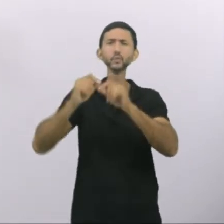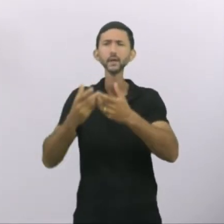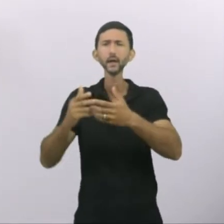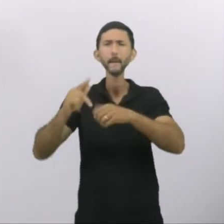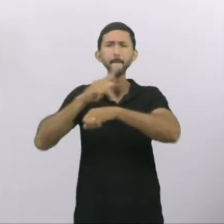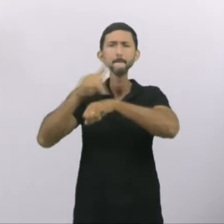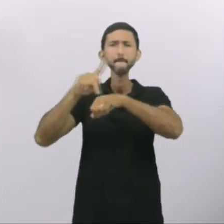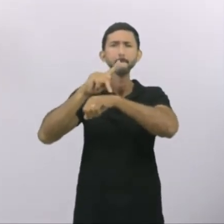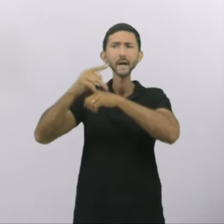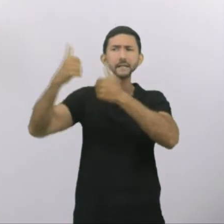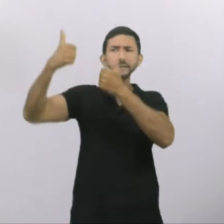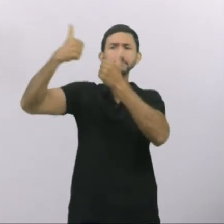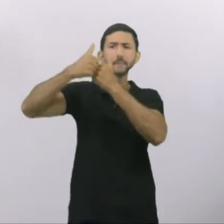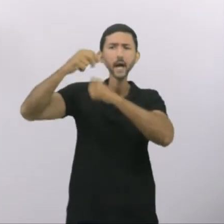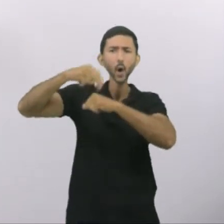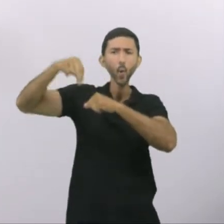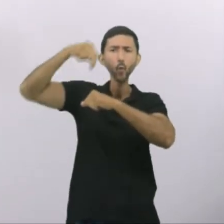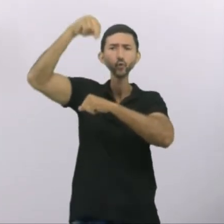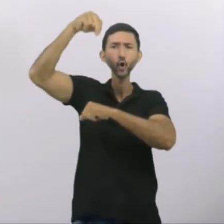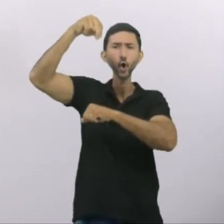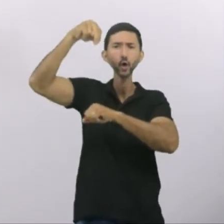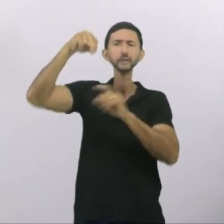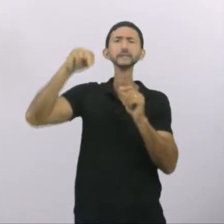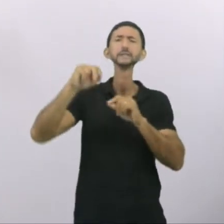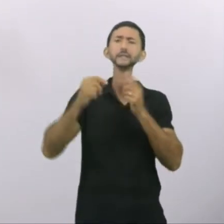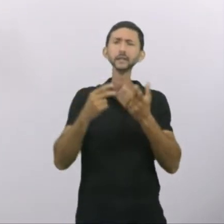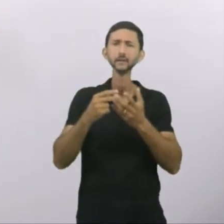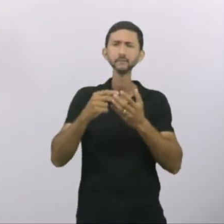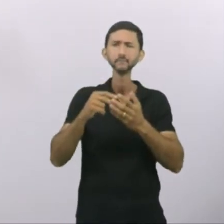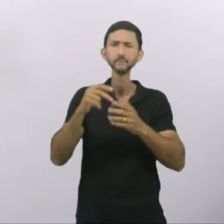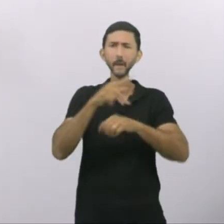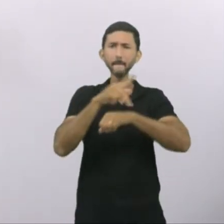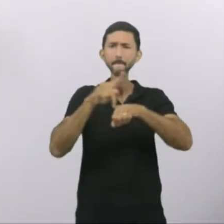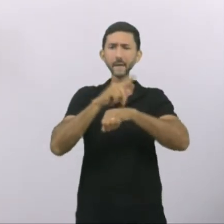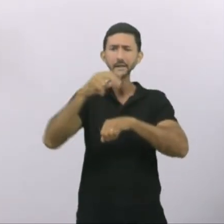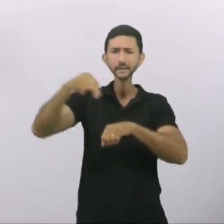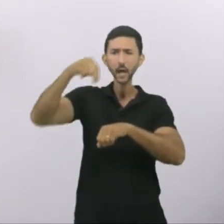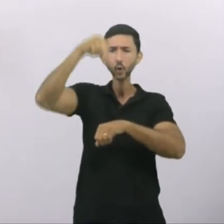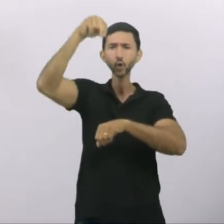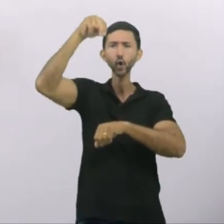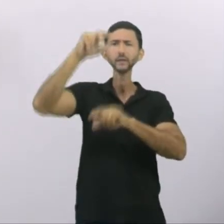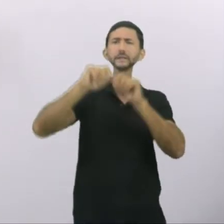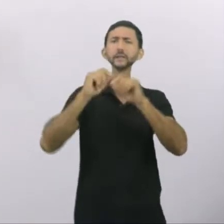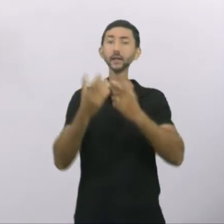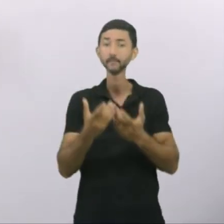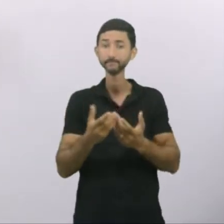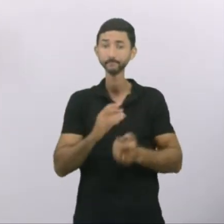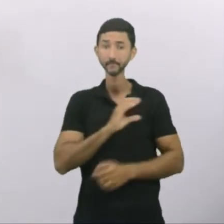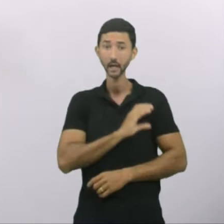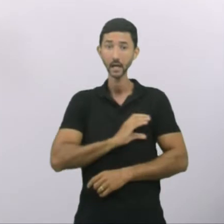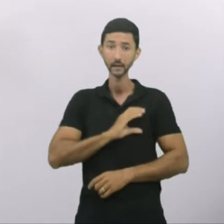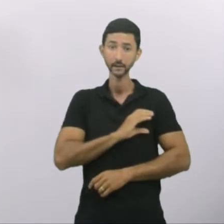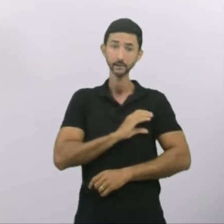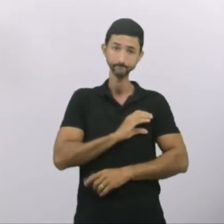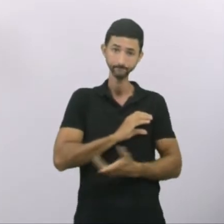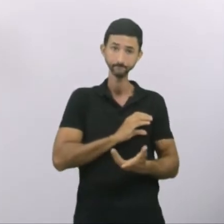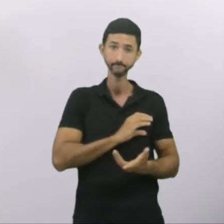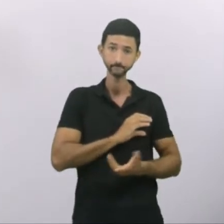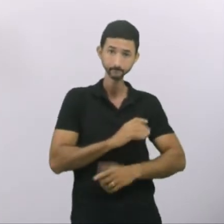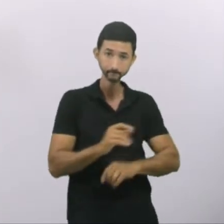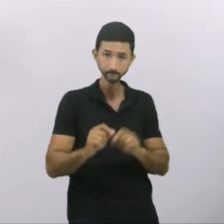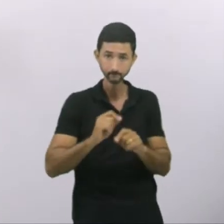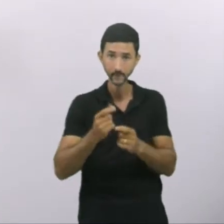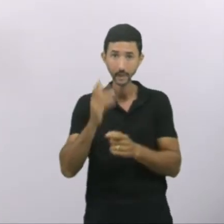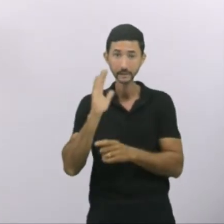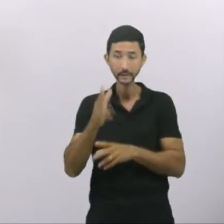o país que está ao norte dos Estados Unidos, na região Nordeste? O Canadá. Então,